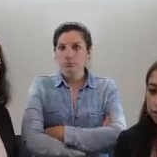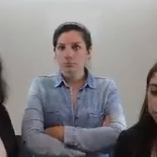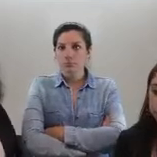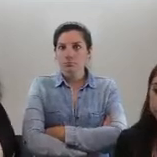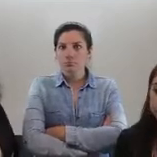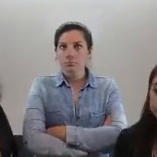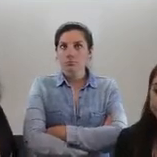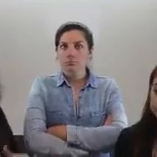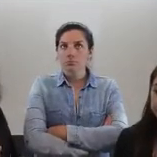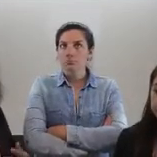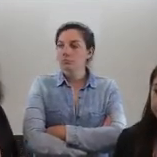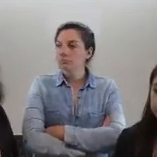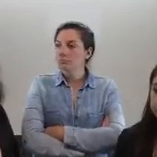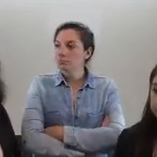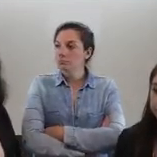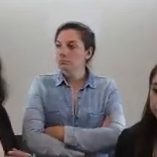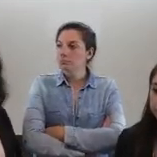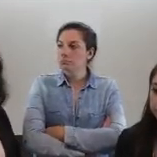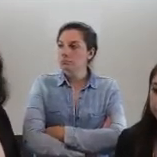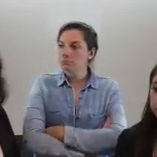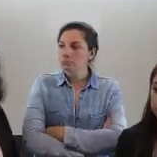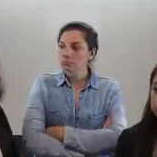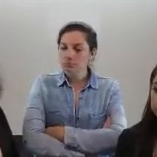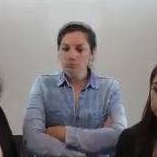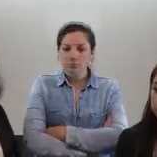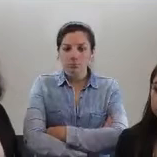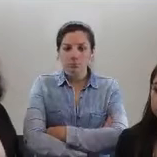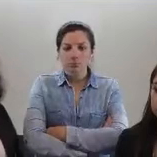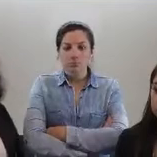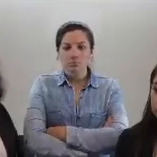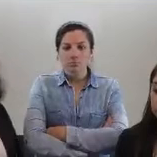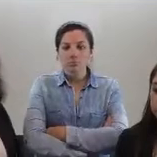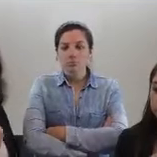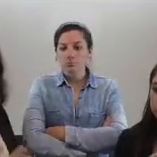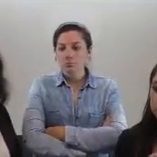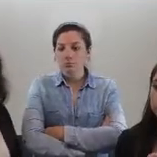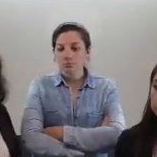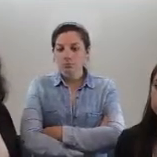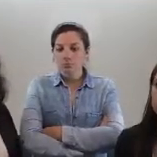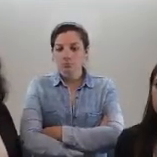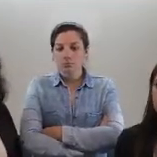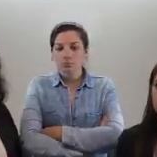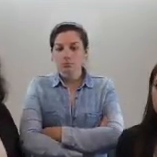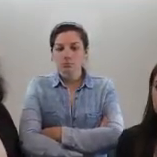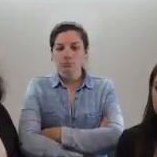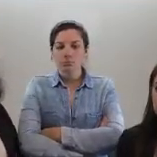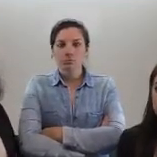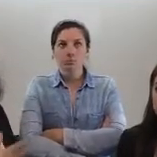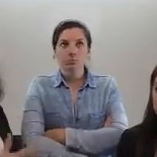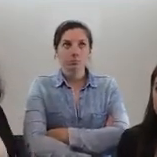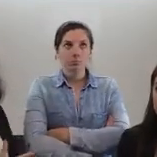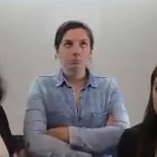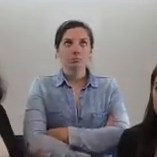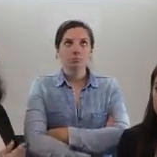pesquisar, só que muito disso vocês vão aprender na prática pesquisando, tá? Então, é interessante sim fazer os treinamentos,